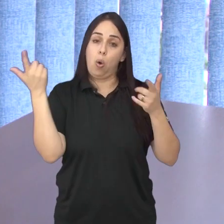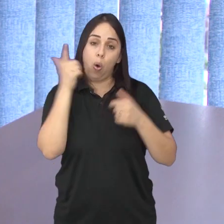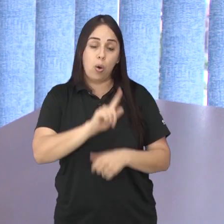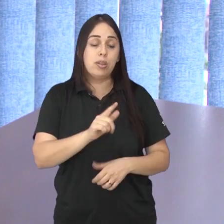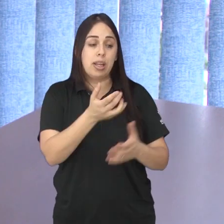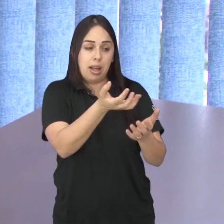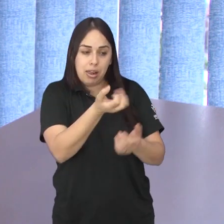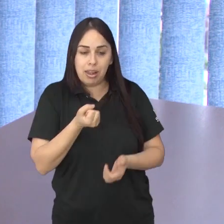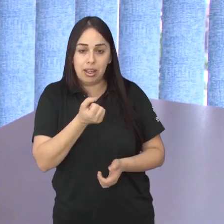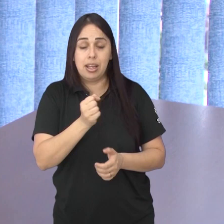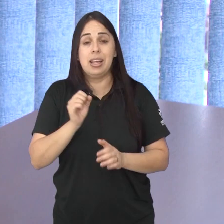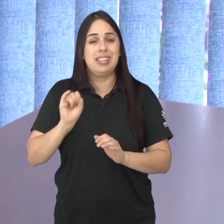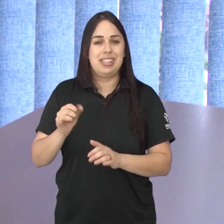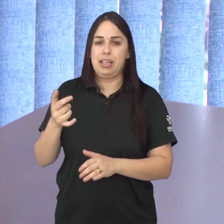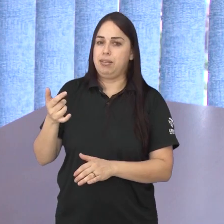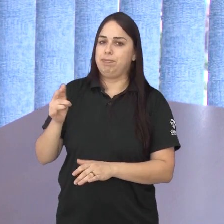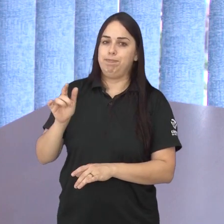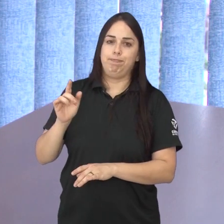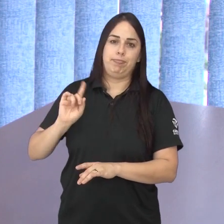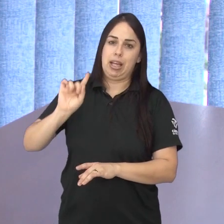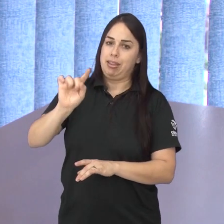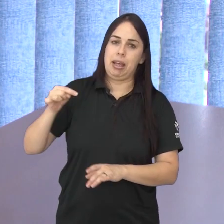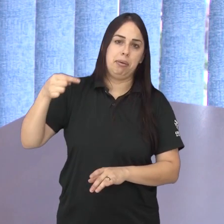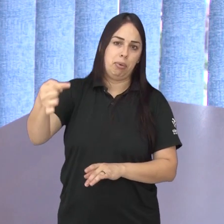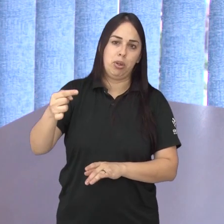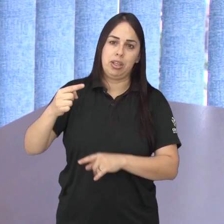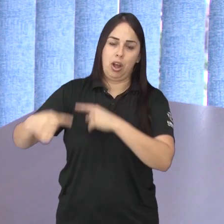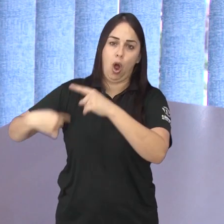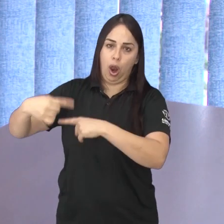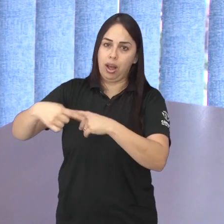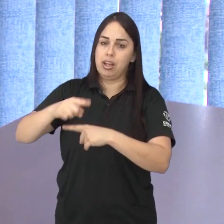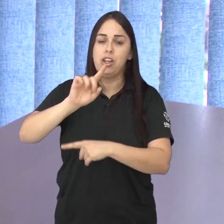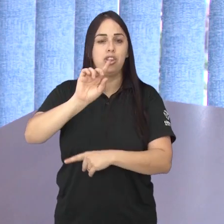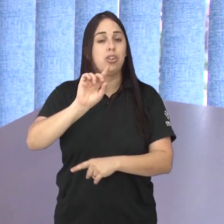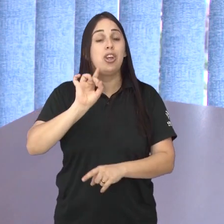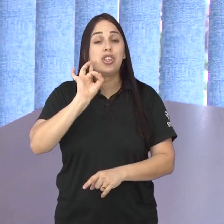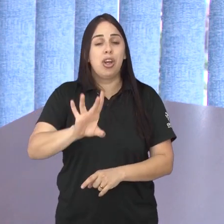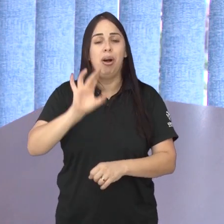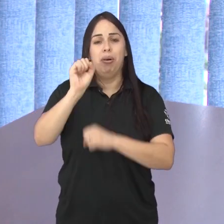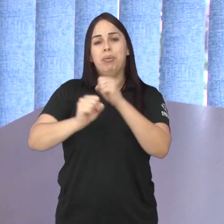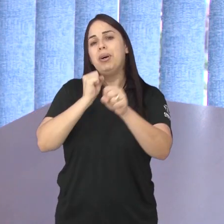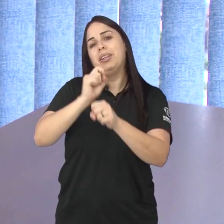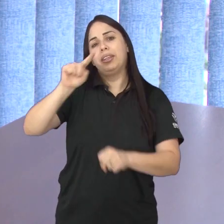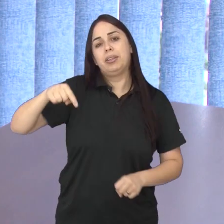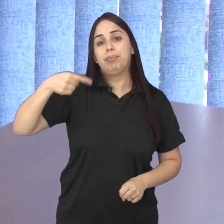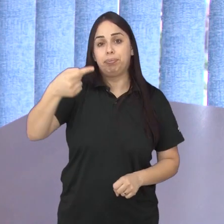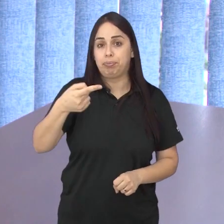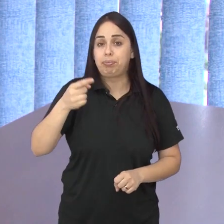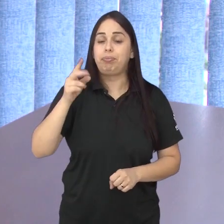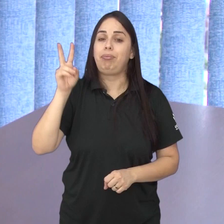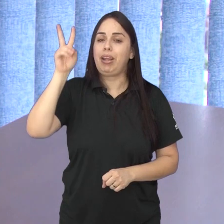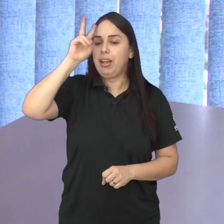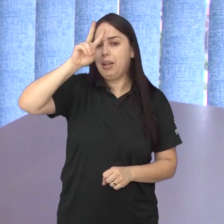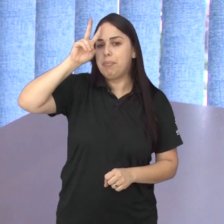esse ano, né? Se passar esse último dia útil do mês do aniversário, ela só vai receber no ano que vem. Então, lembrando que essa opção é